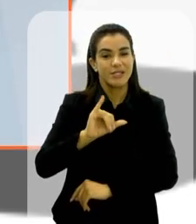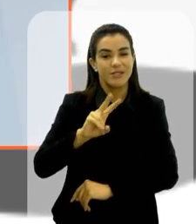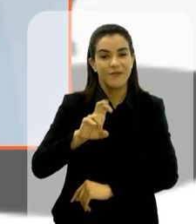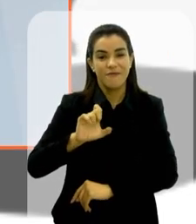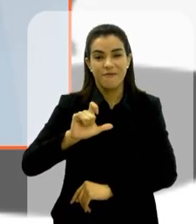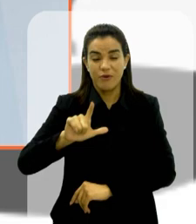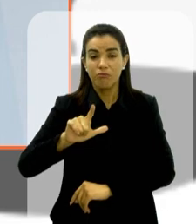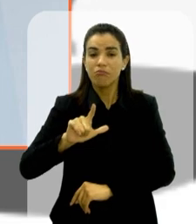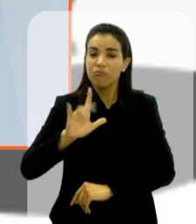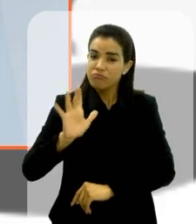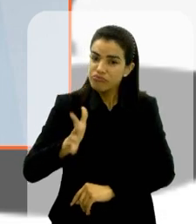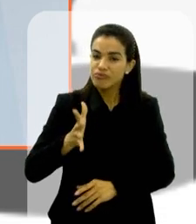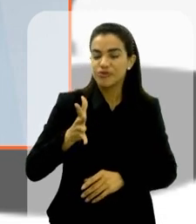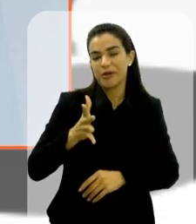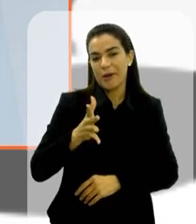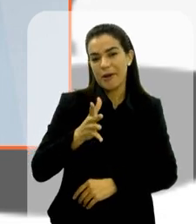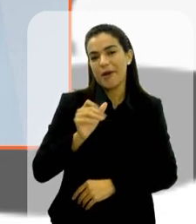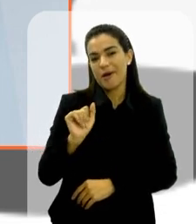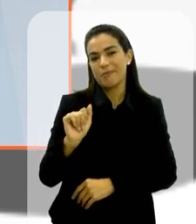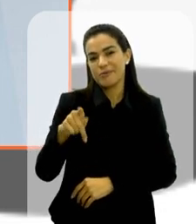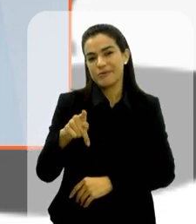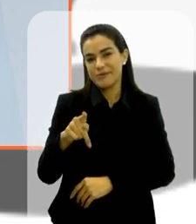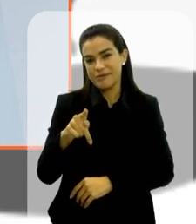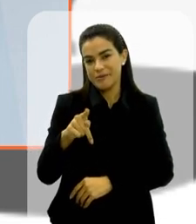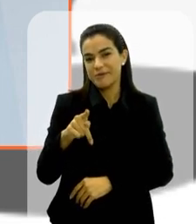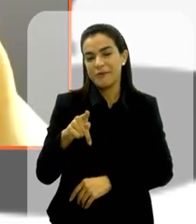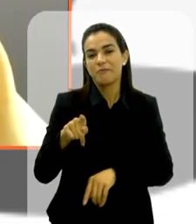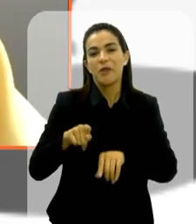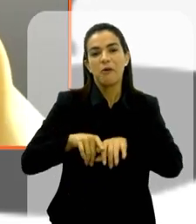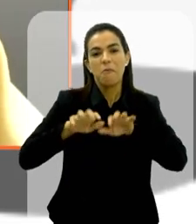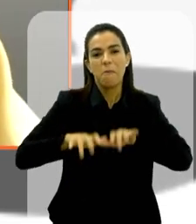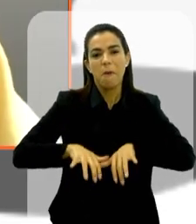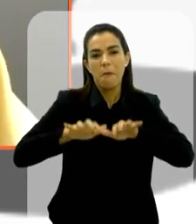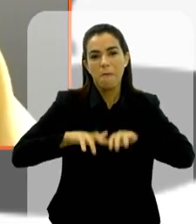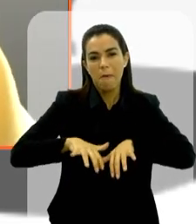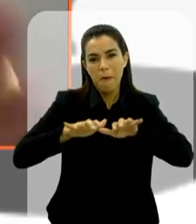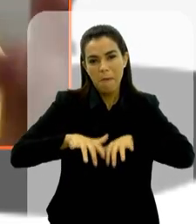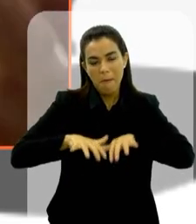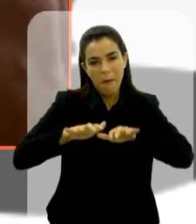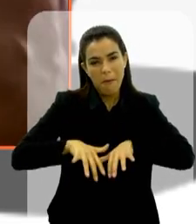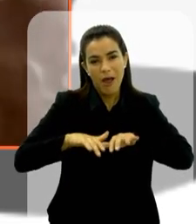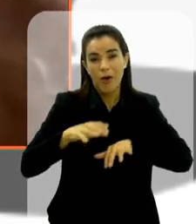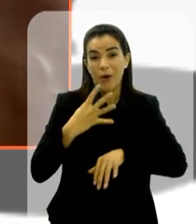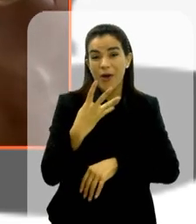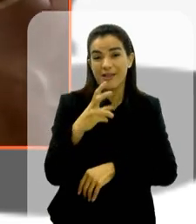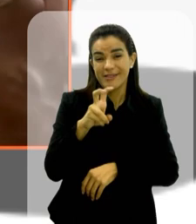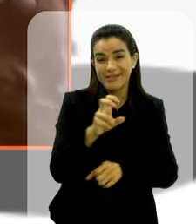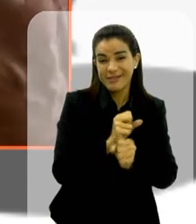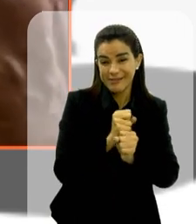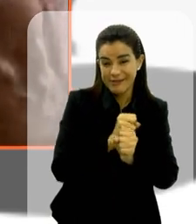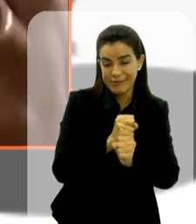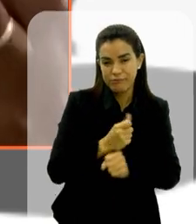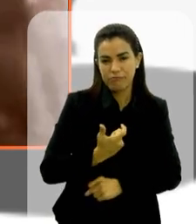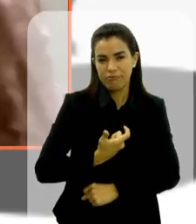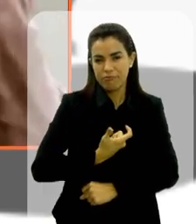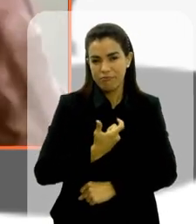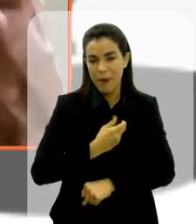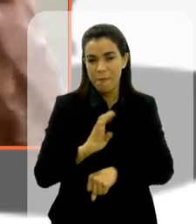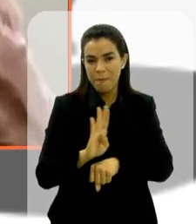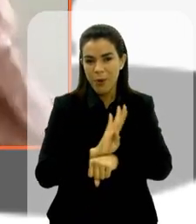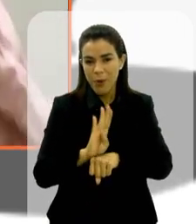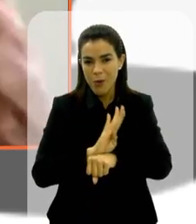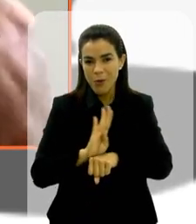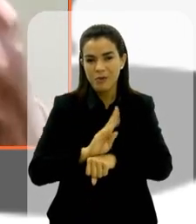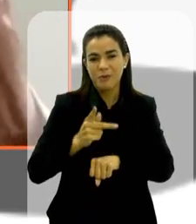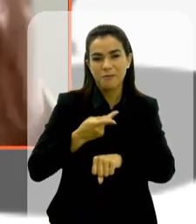Sou aposentado da Polícia Civil, né? Sou escrivão de polícia, trabalhei 35 anos, ganhei as medalhas de bronze,